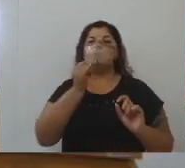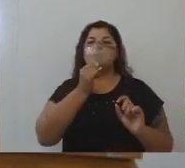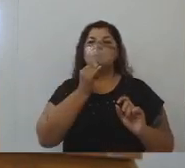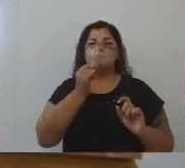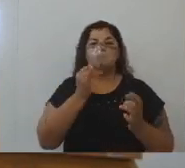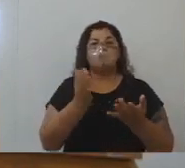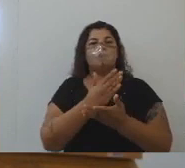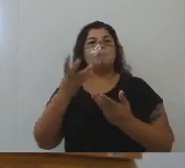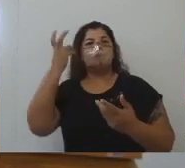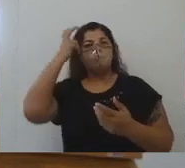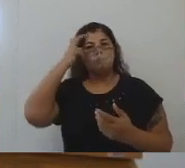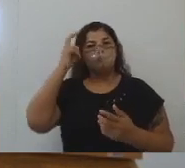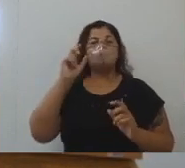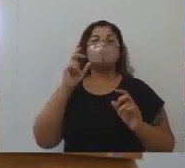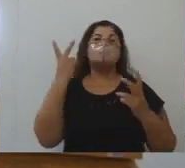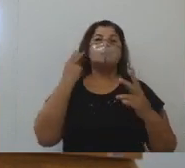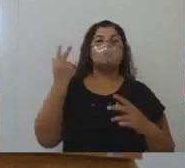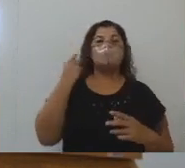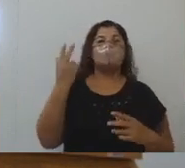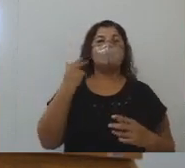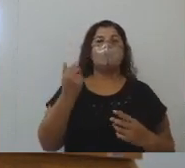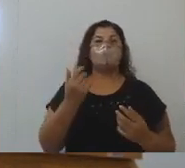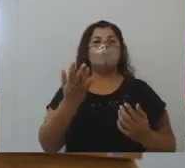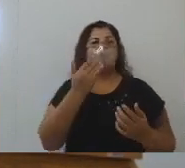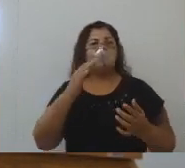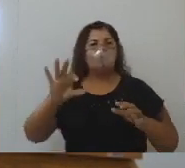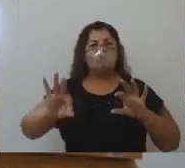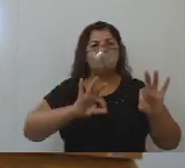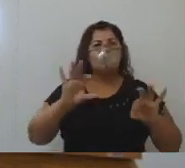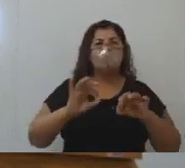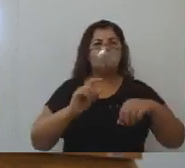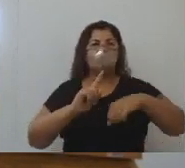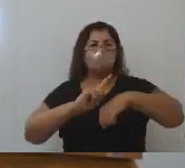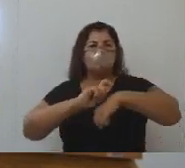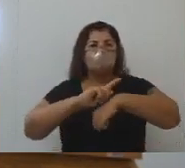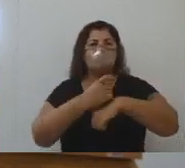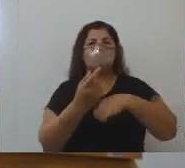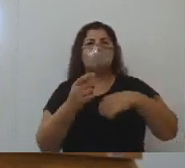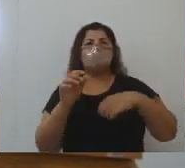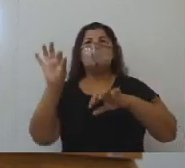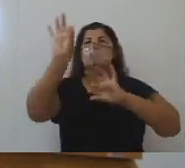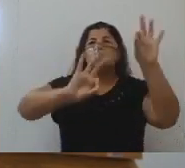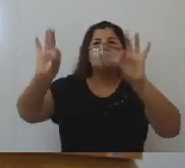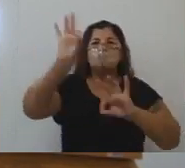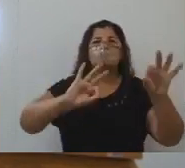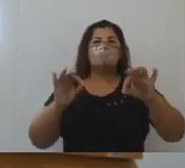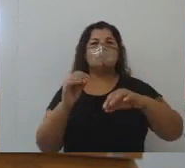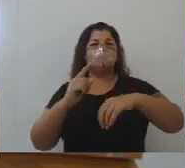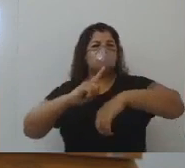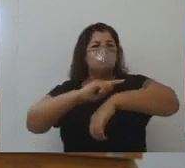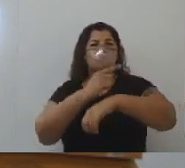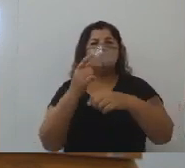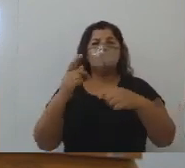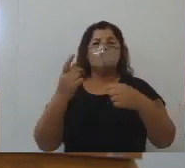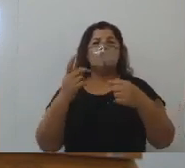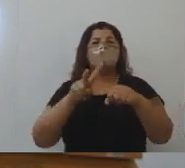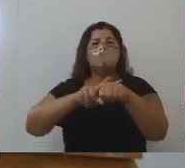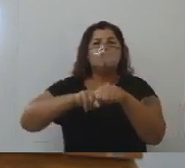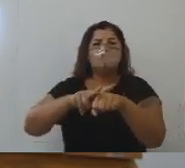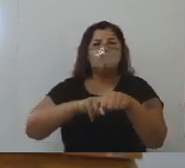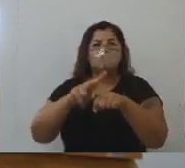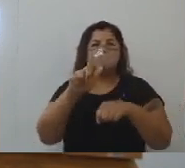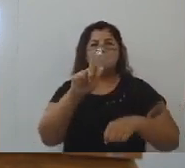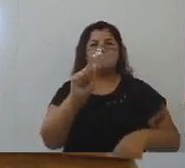algumas culturas é absolutamente normal comer besouros, grilos, gafanhotos. Isso parece estranho, né? Mas olha só, isso